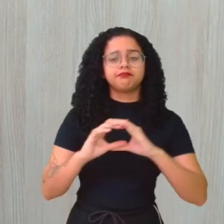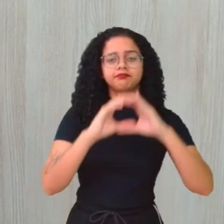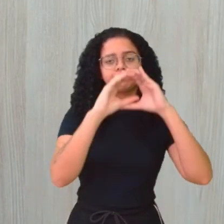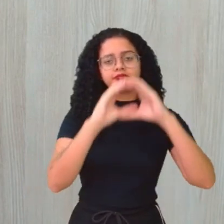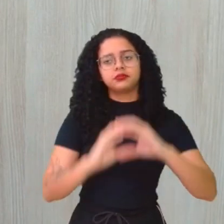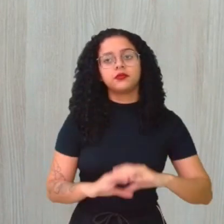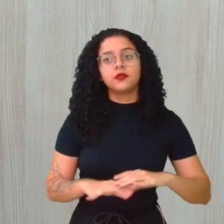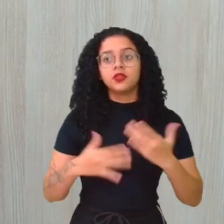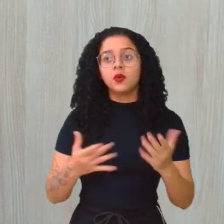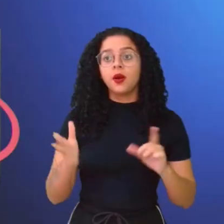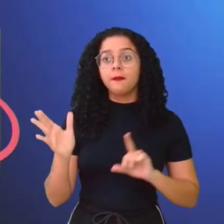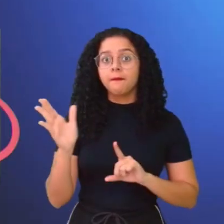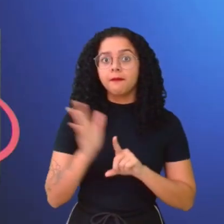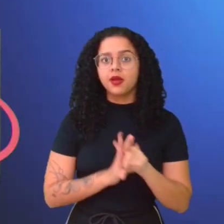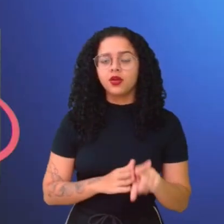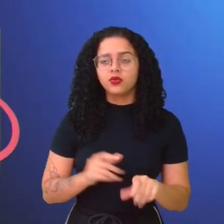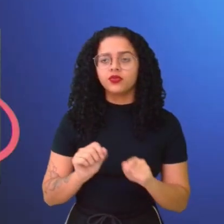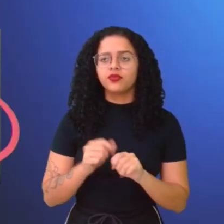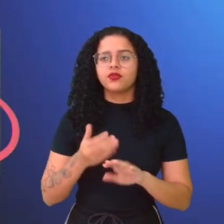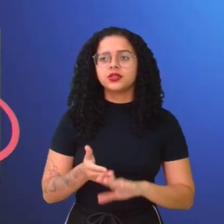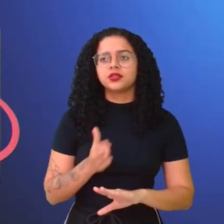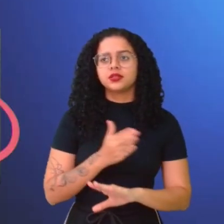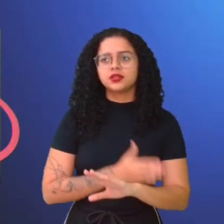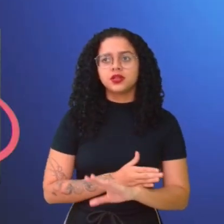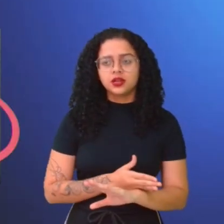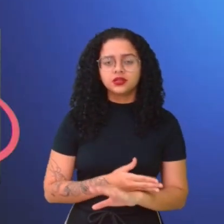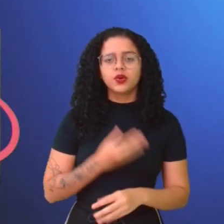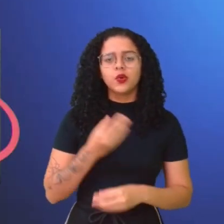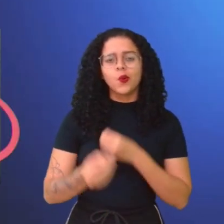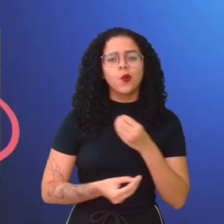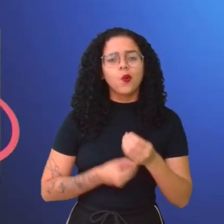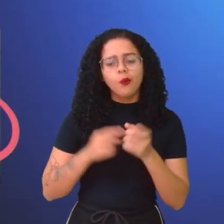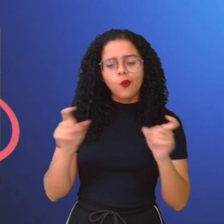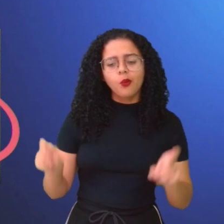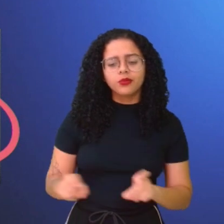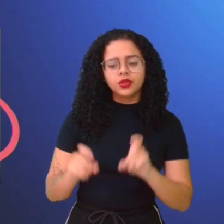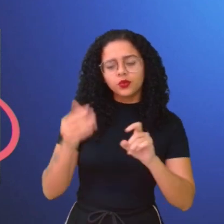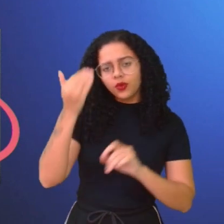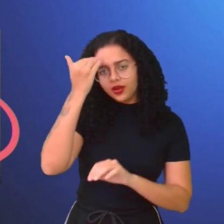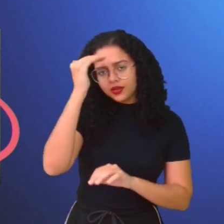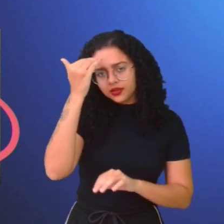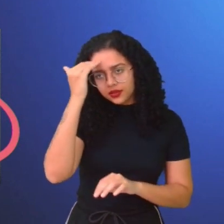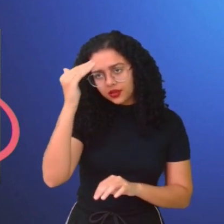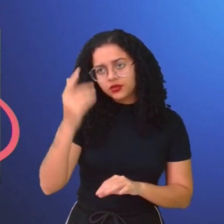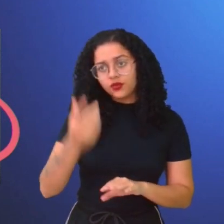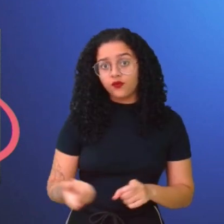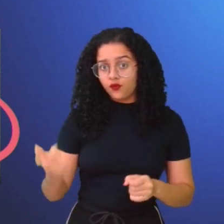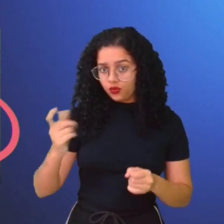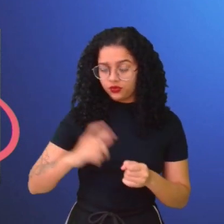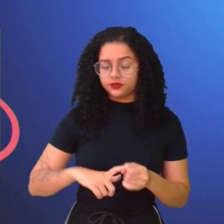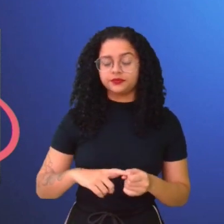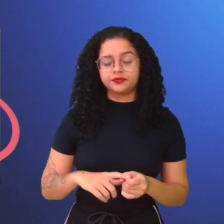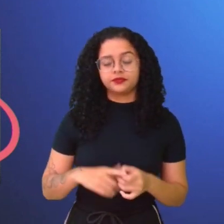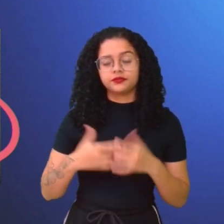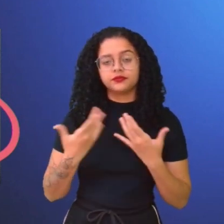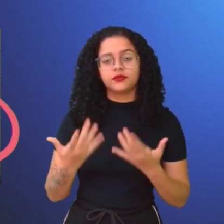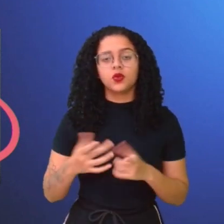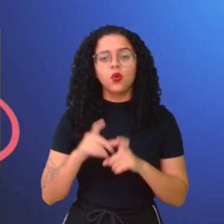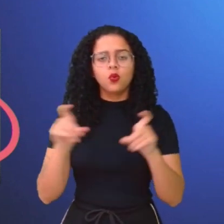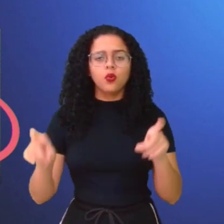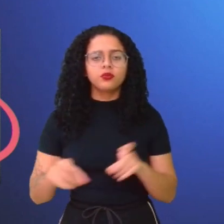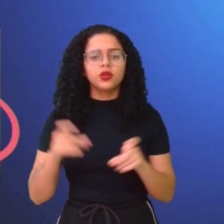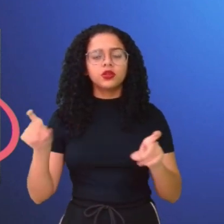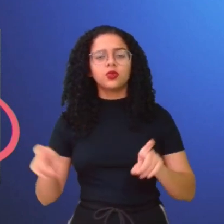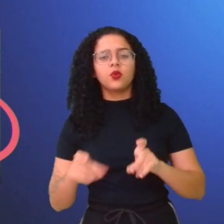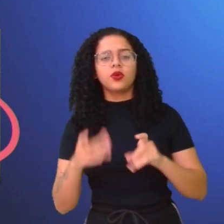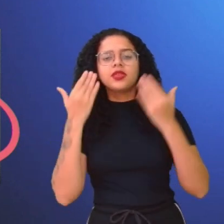né? Então, aquela pergunta que a gente fez antes de mostrar aí como é que o computador entende o que é para fazer, só retomando, né? Ou seja, o computador entende o que